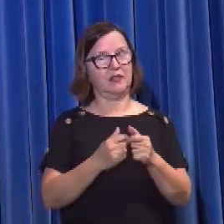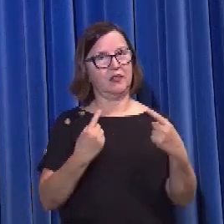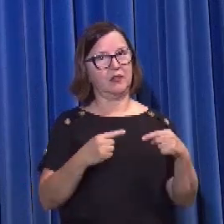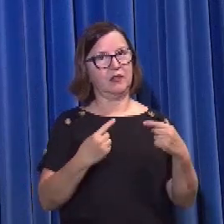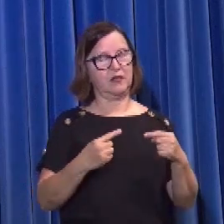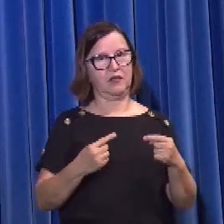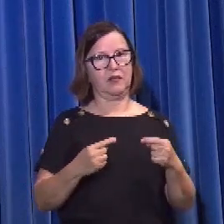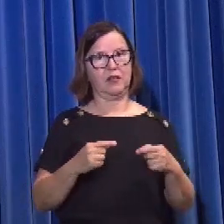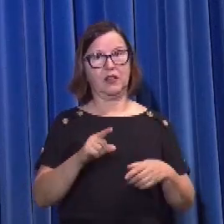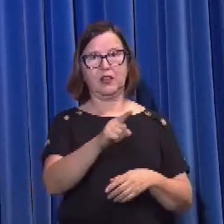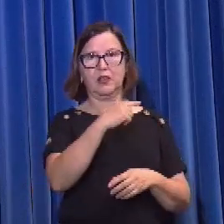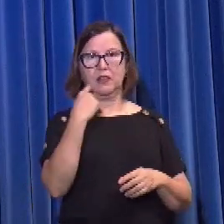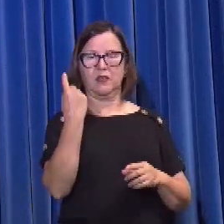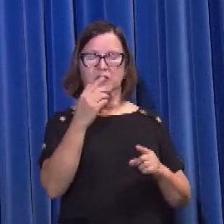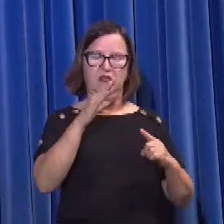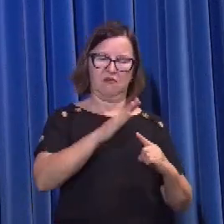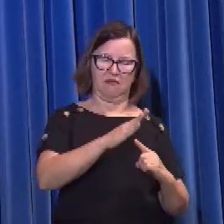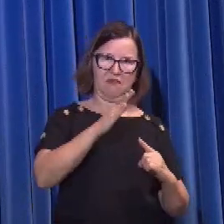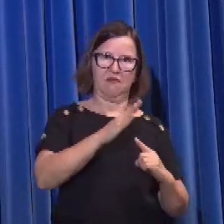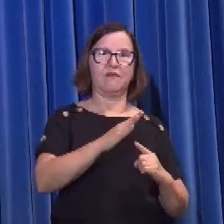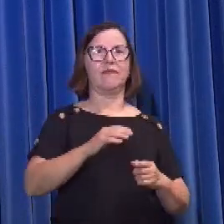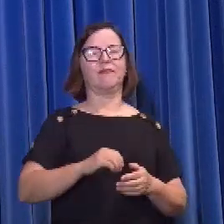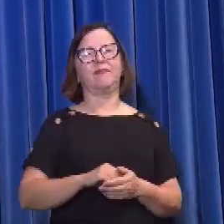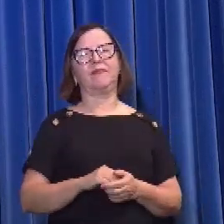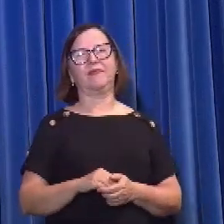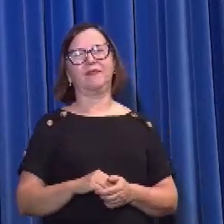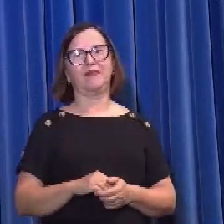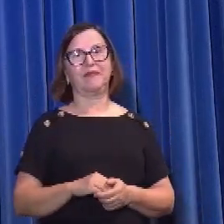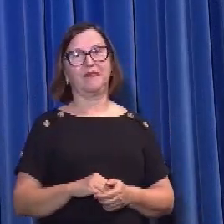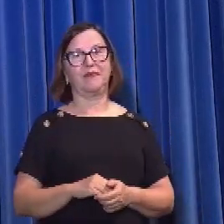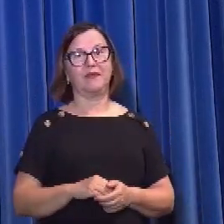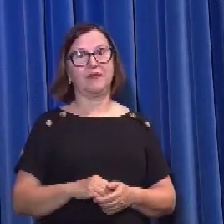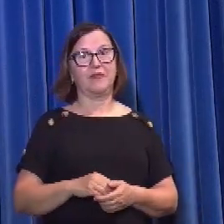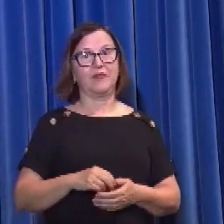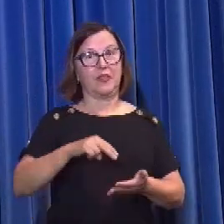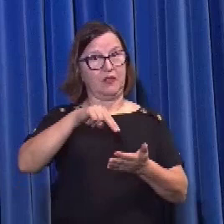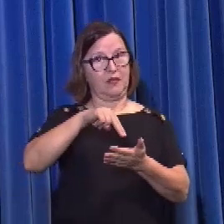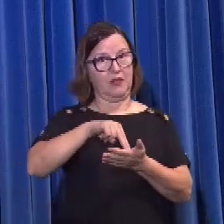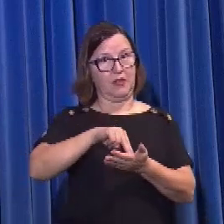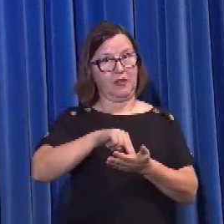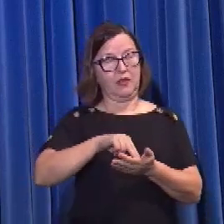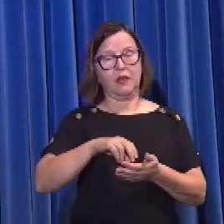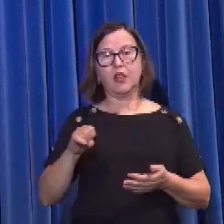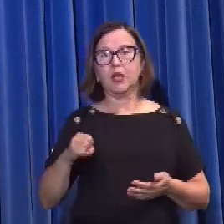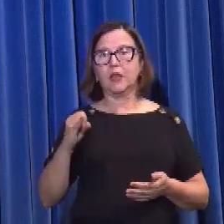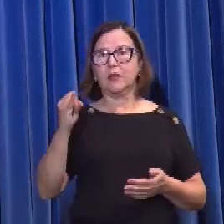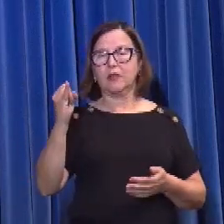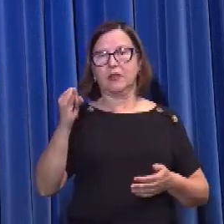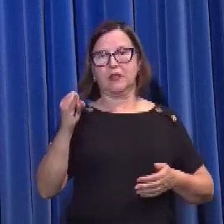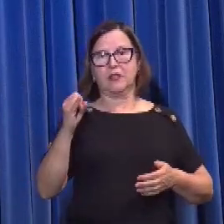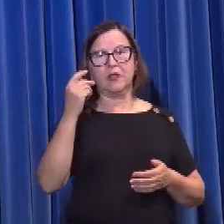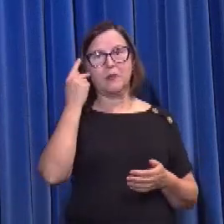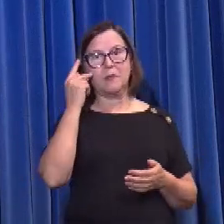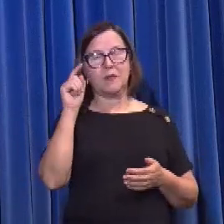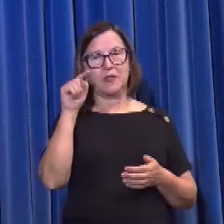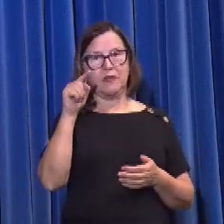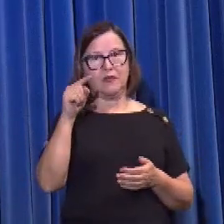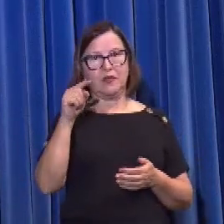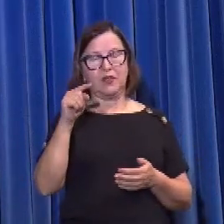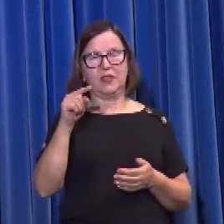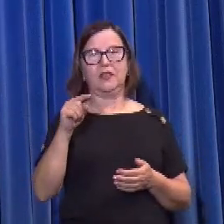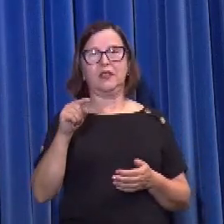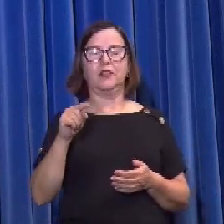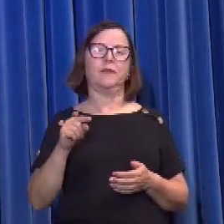nos oprimem. A perseverança é fundamental para que você possa enfrentar tudo